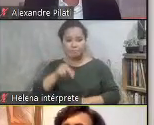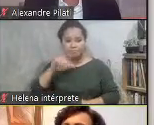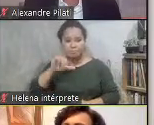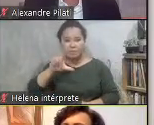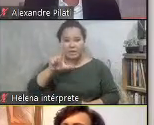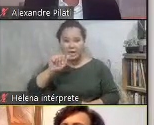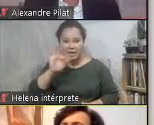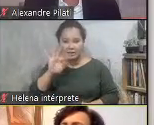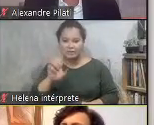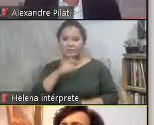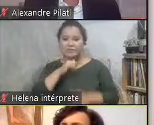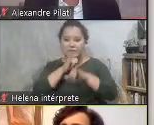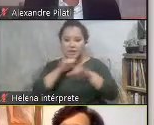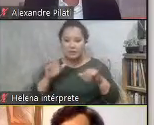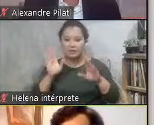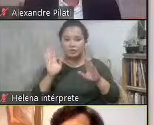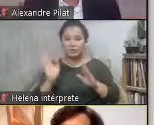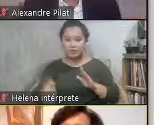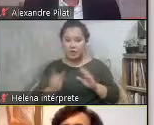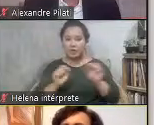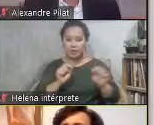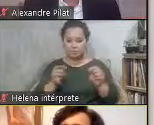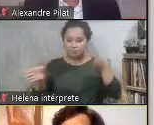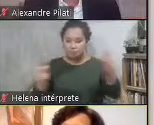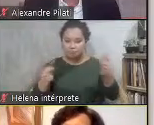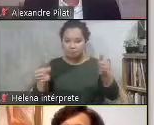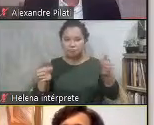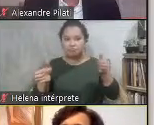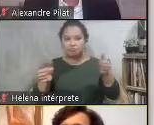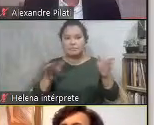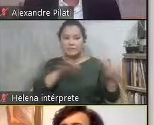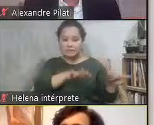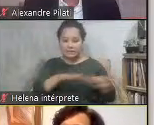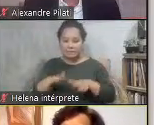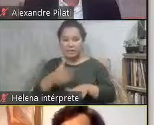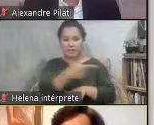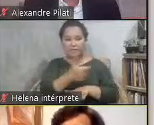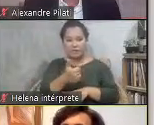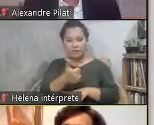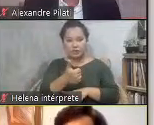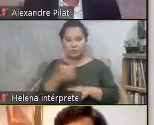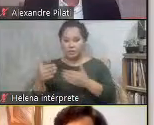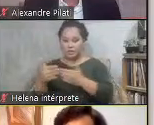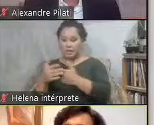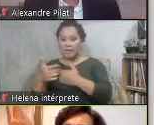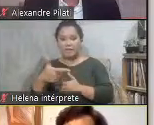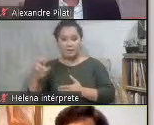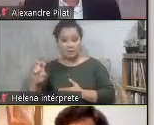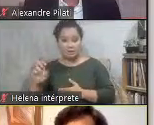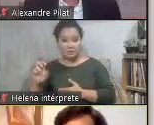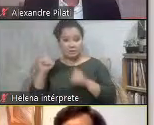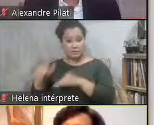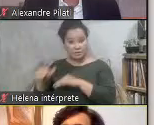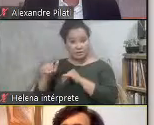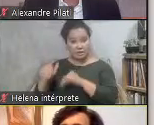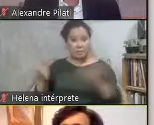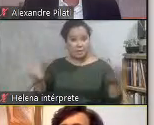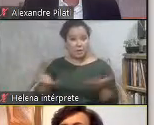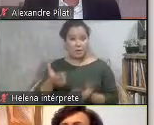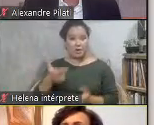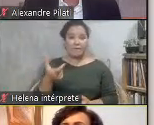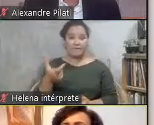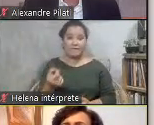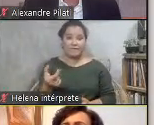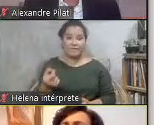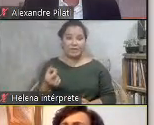realizamos nessa semana, de 21 a 25, a nossa 20ª Semana Universitária, cujo tema, 20 anos de